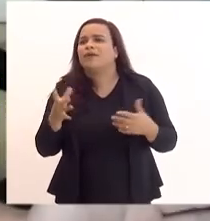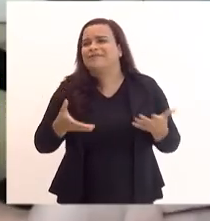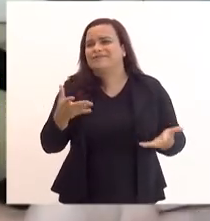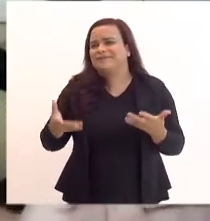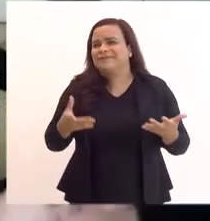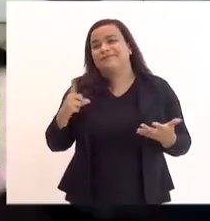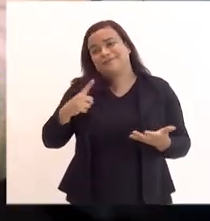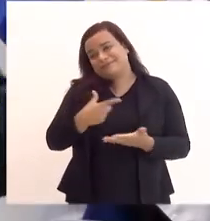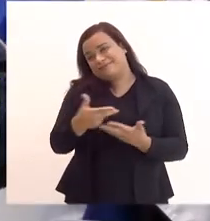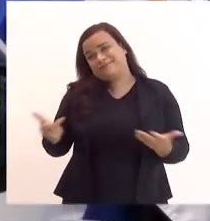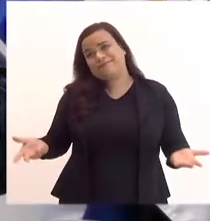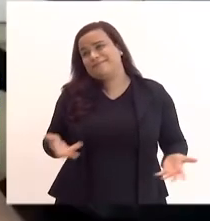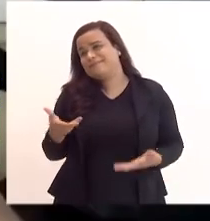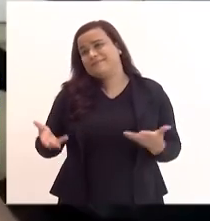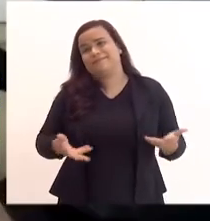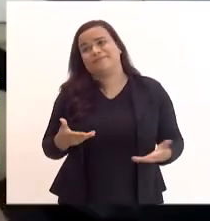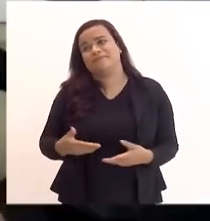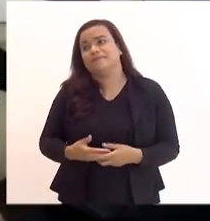questão, né?